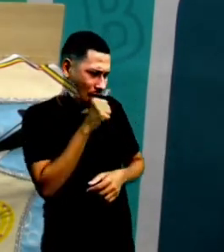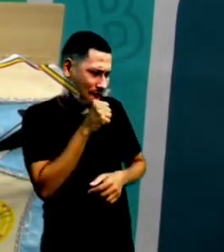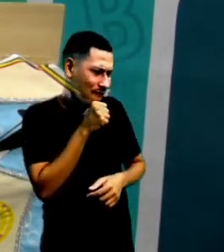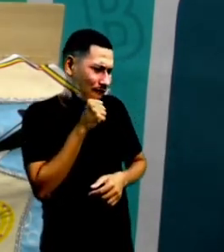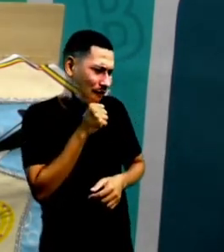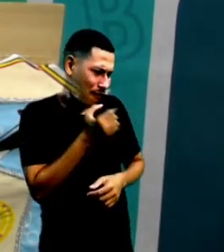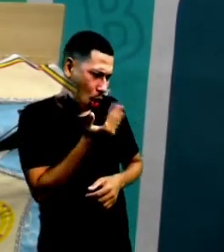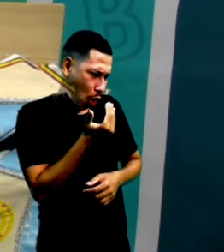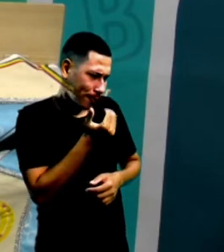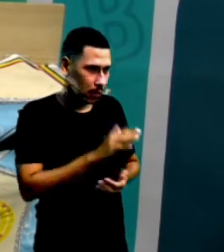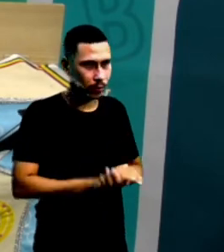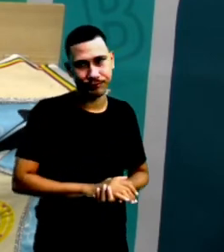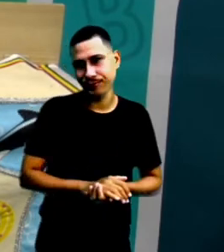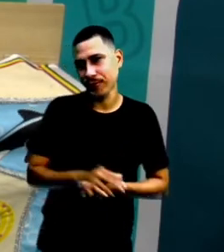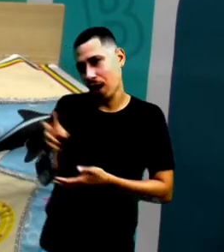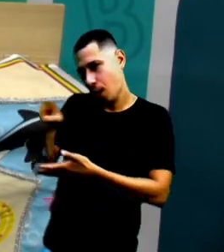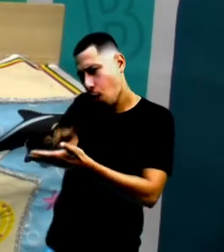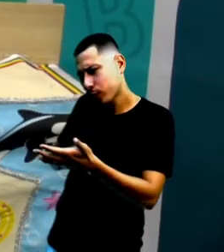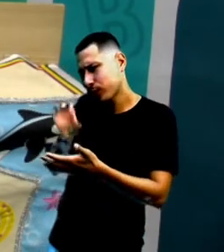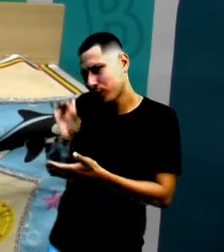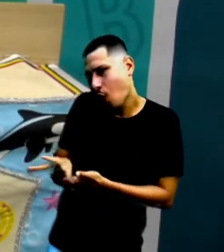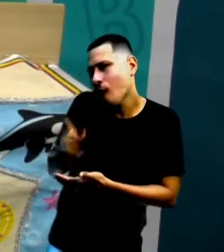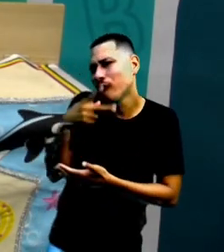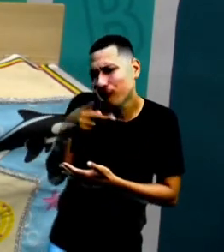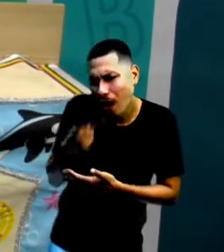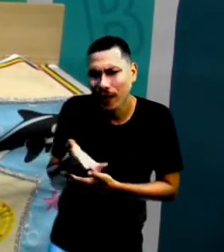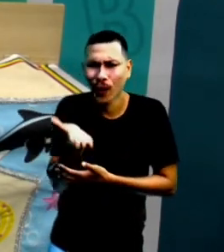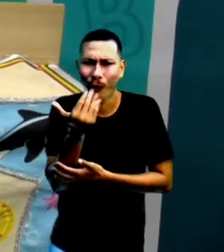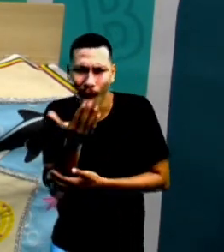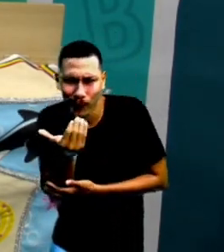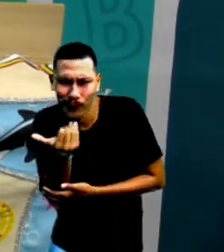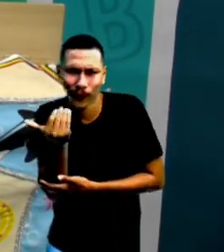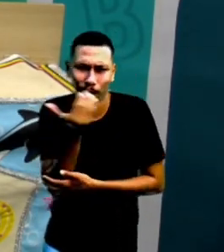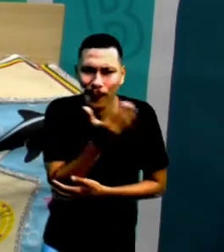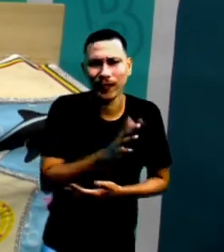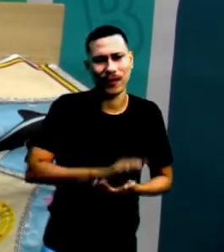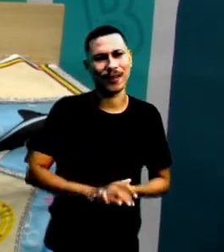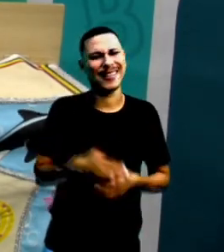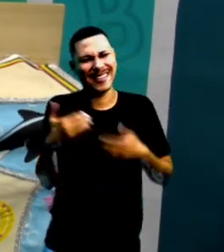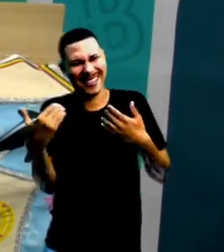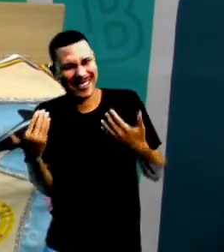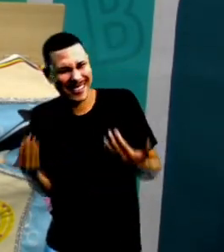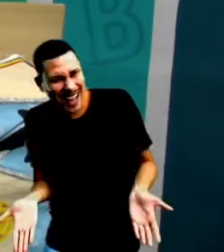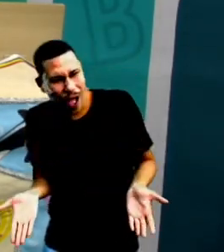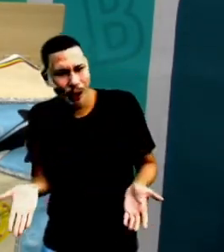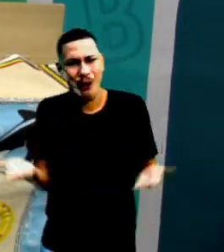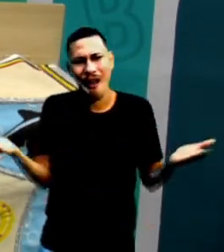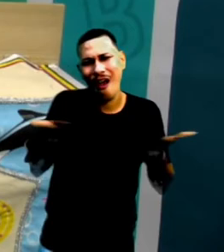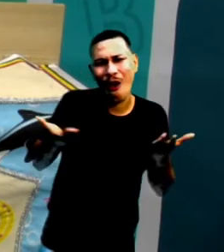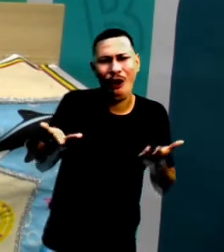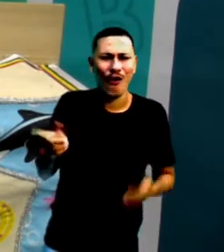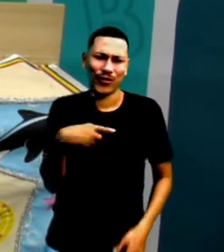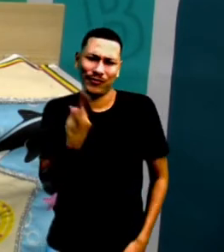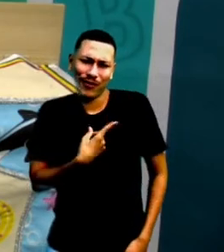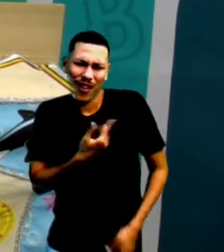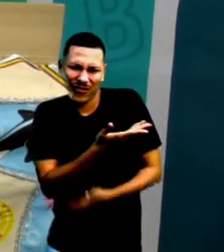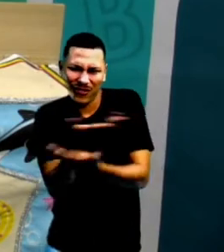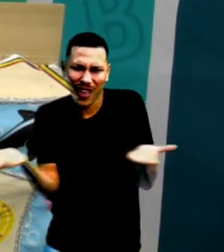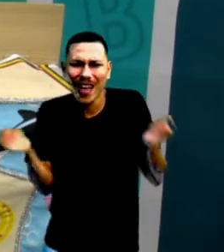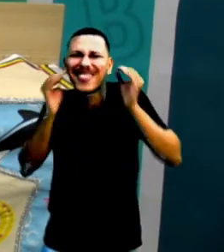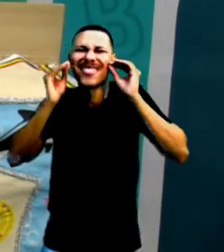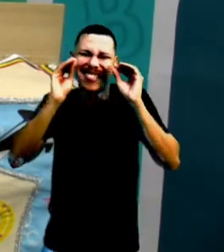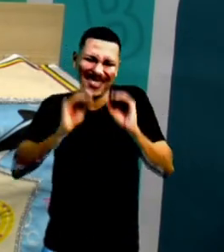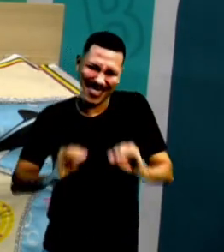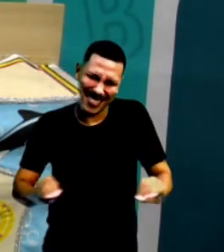leiturinha só fala em comida, comida, comida, minha gente. Então, tia Lê... E leiturinha, deixa pra vocês aí de casa